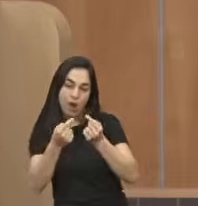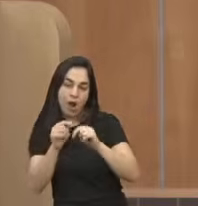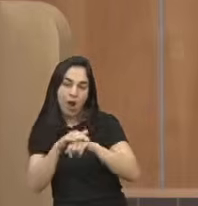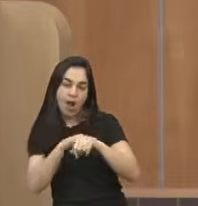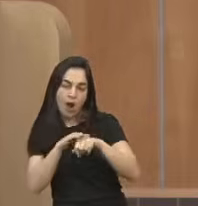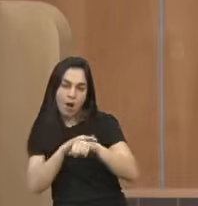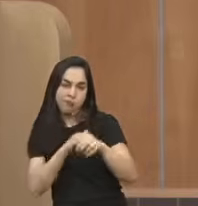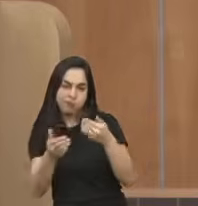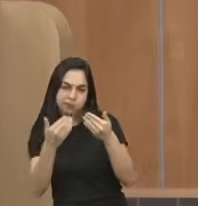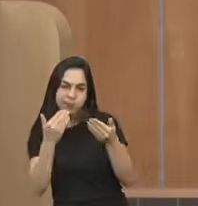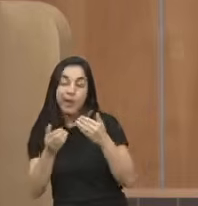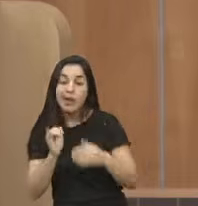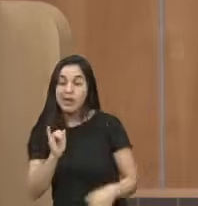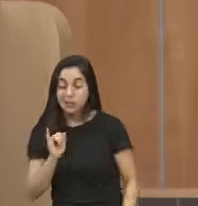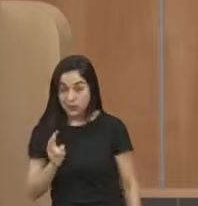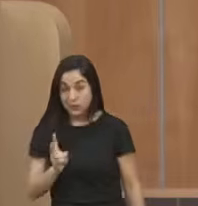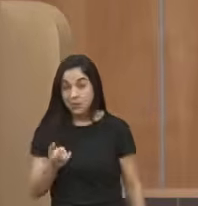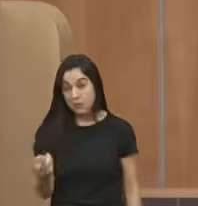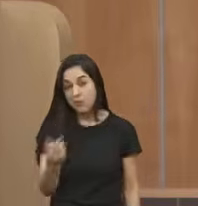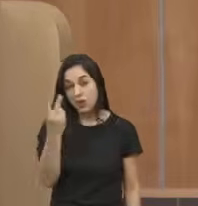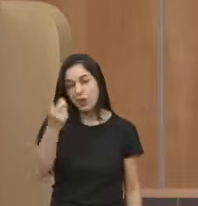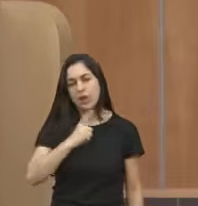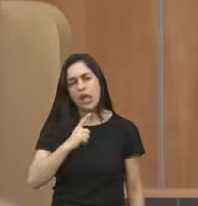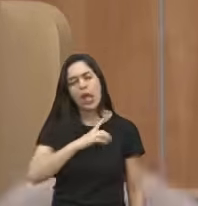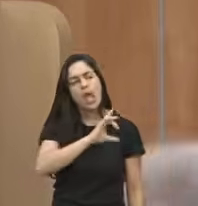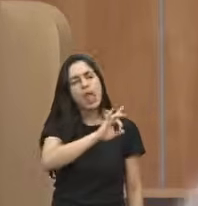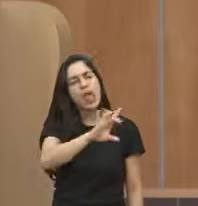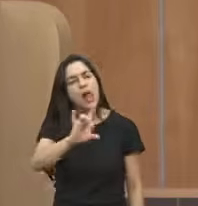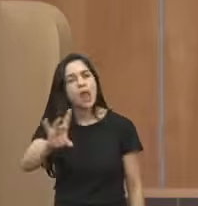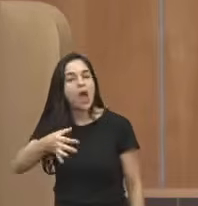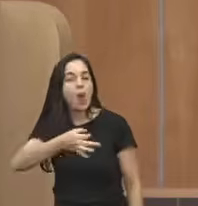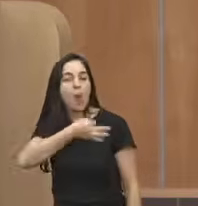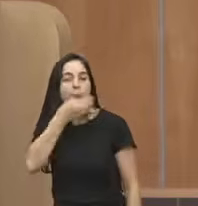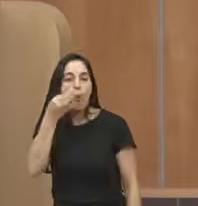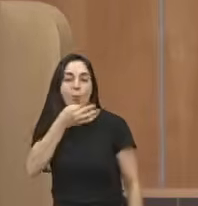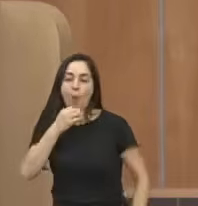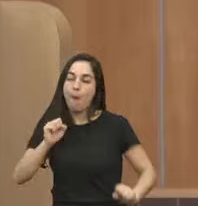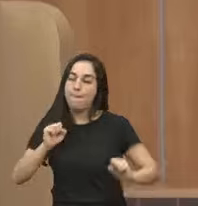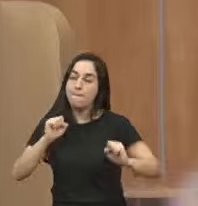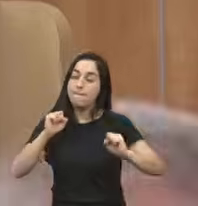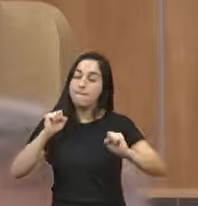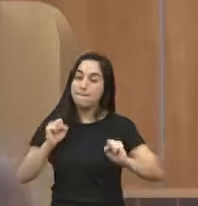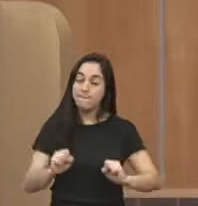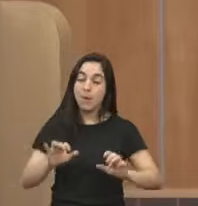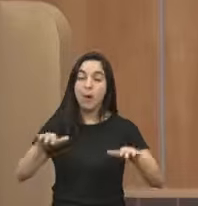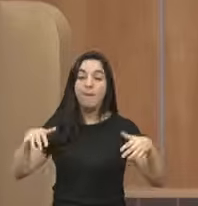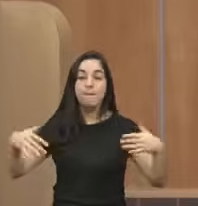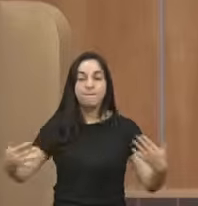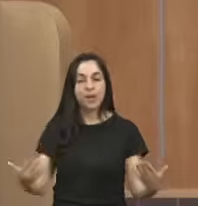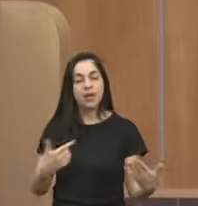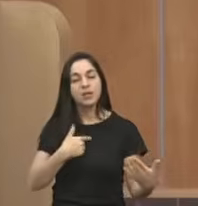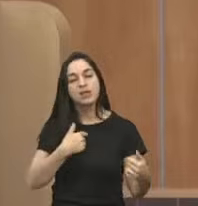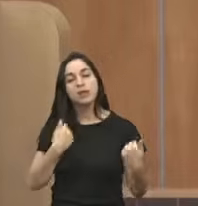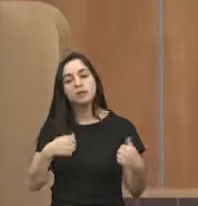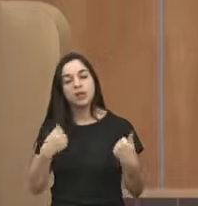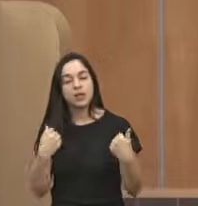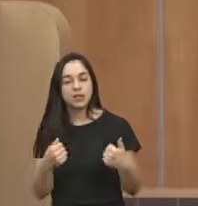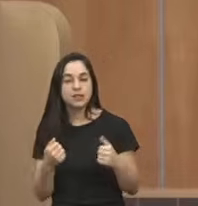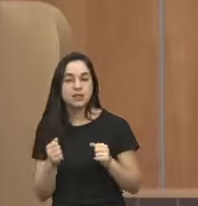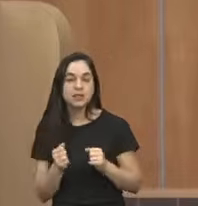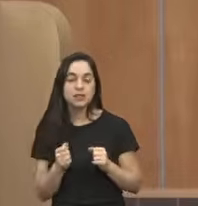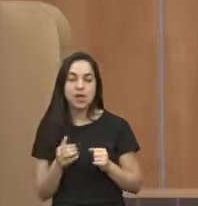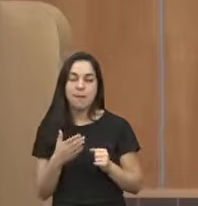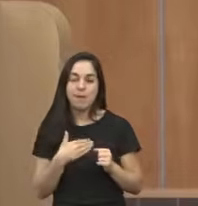Ele é sempre válido. Cada um tem um ângulo de visão, mas eu tenho que agir com coerência. Estou no meu